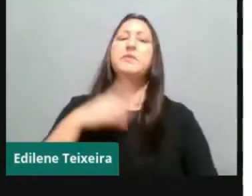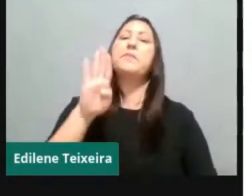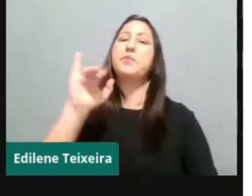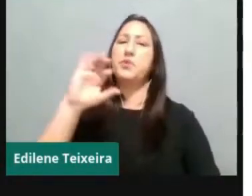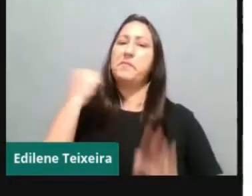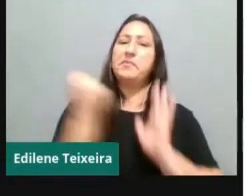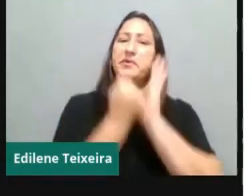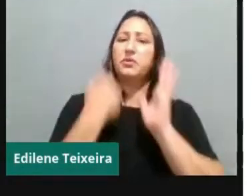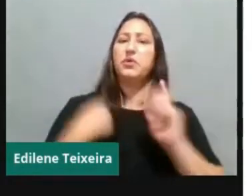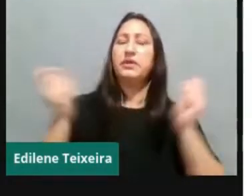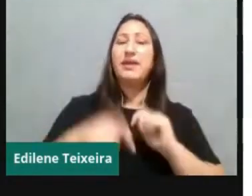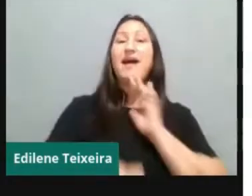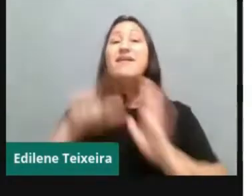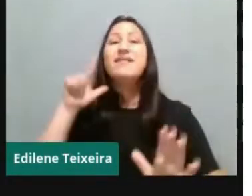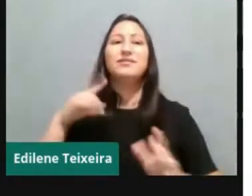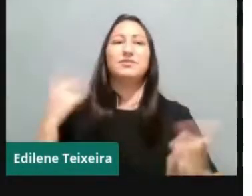identificação precoce do risco.